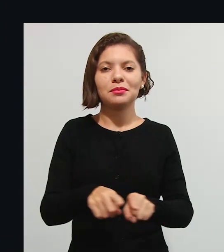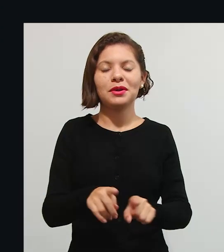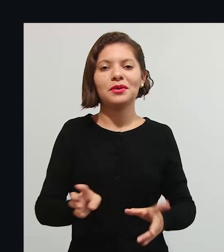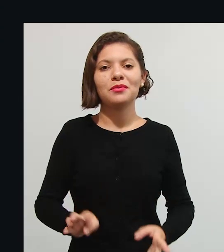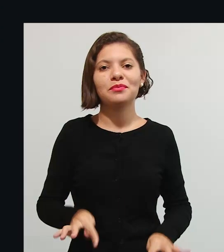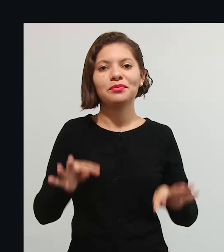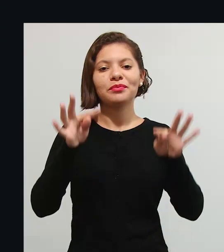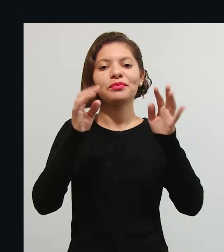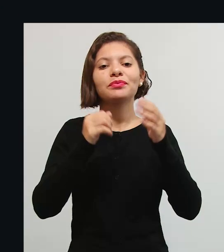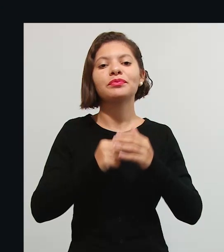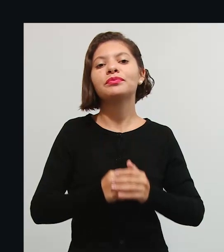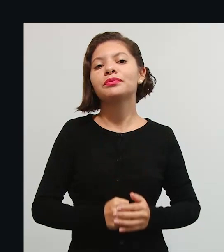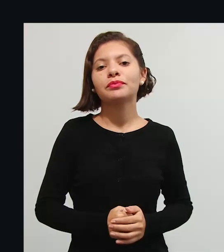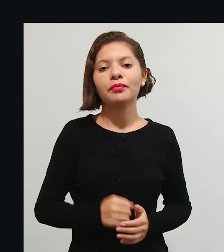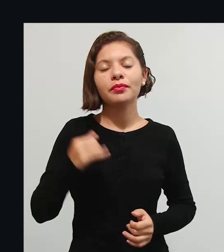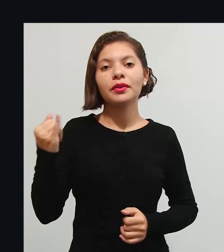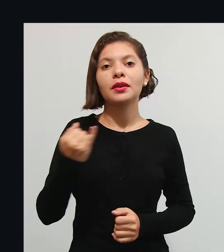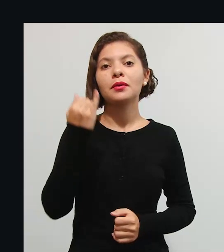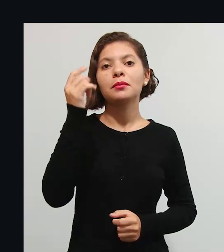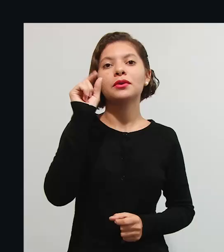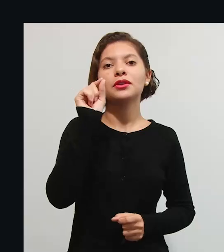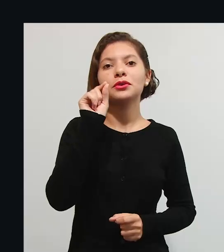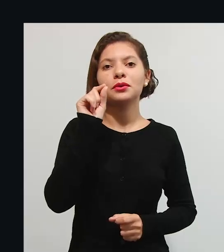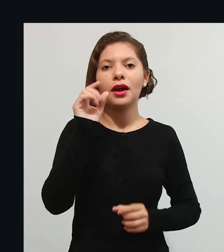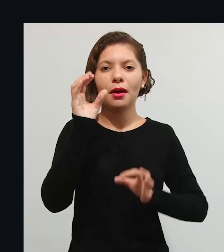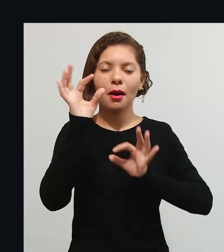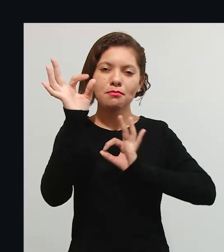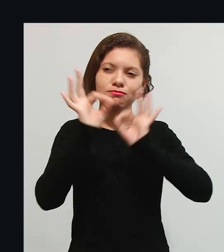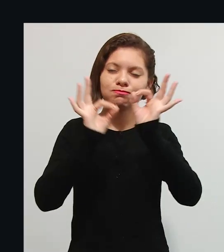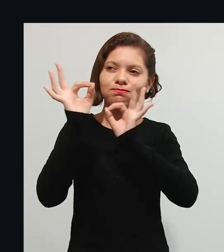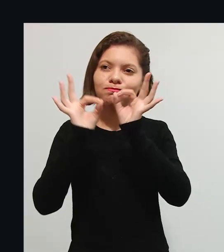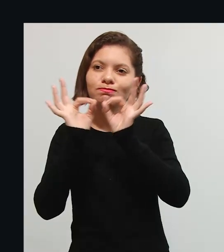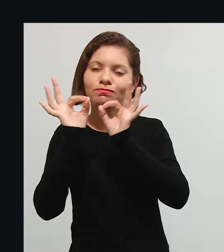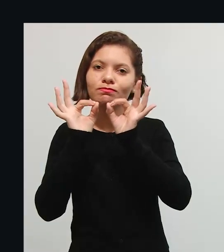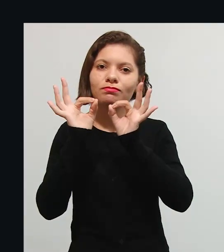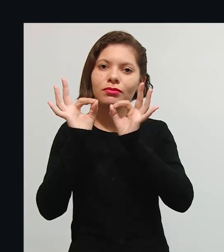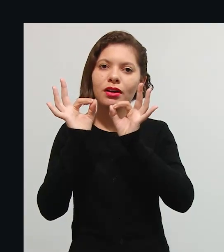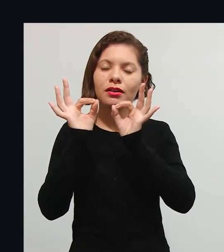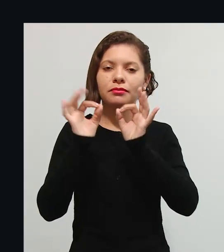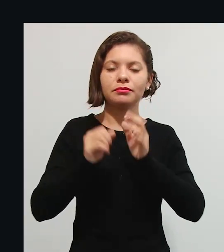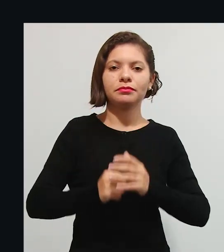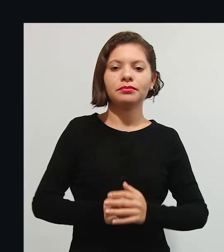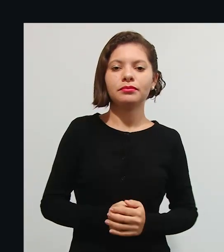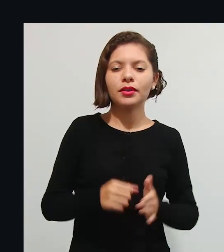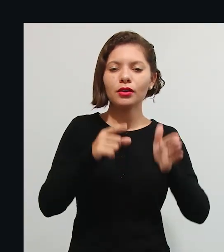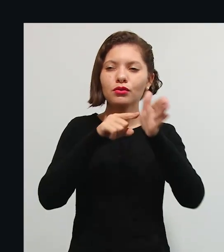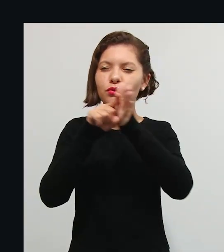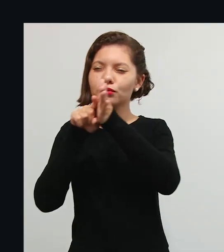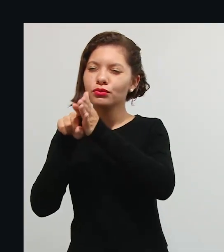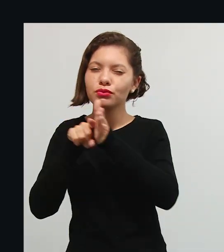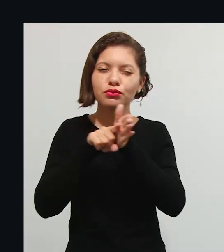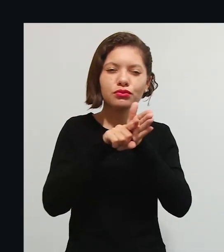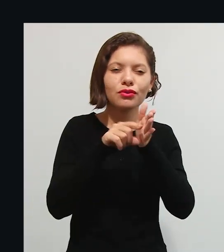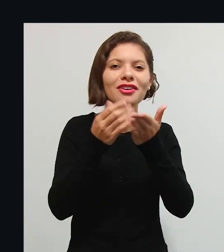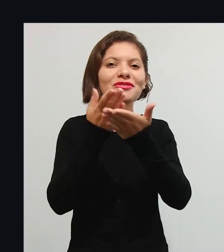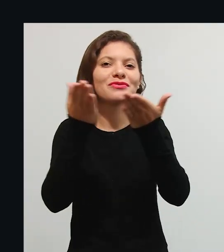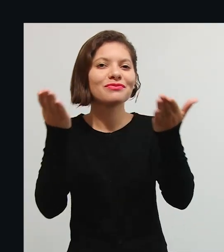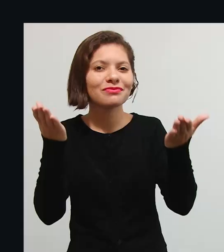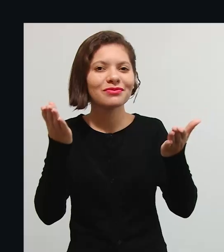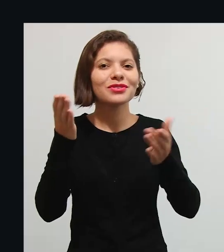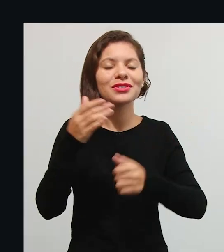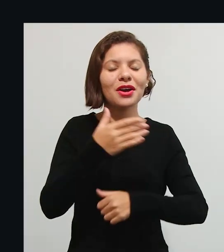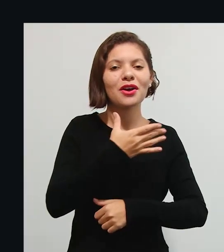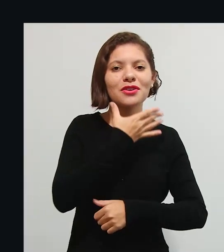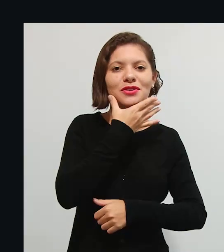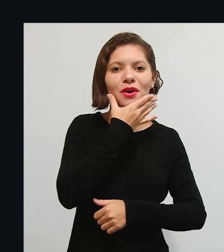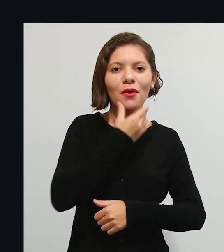tecnológica. Não menos importante, planejar e realizar ações de investigação que levem vocês, licenciados e